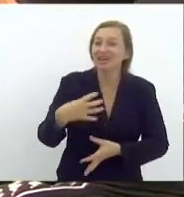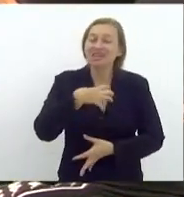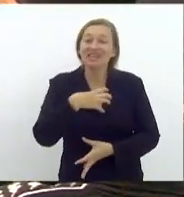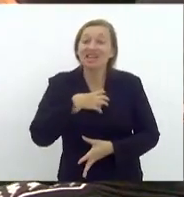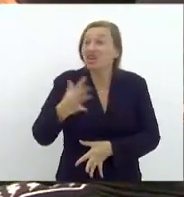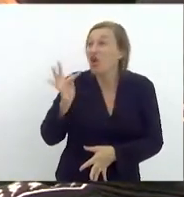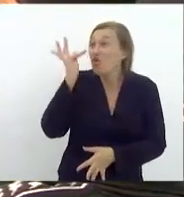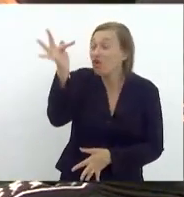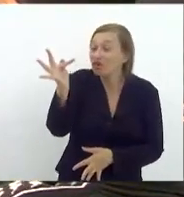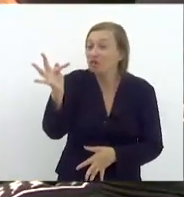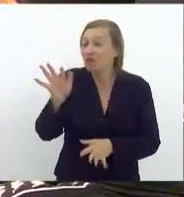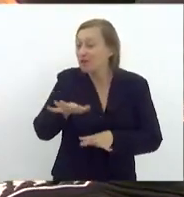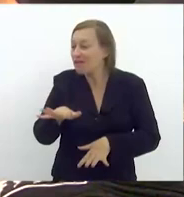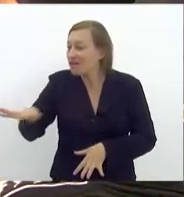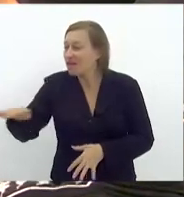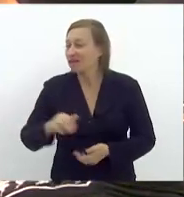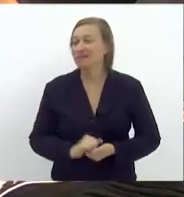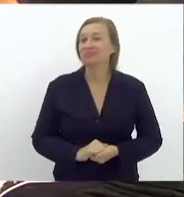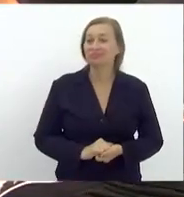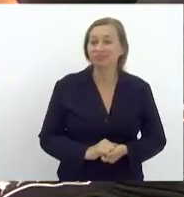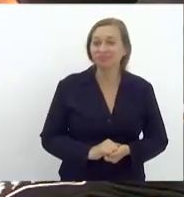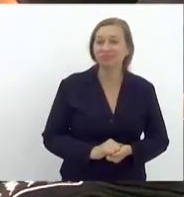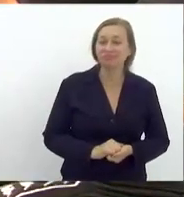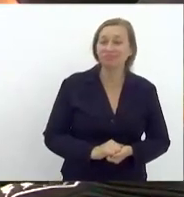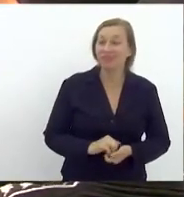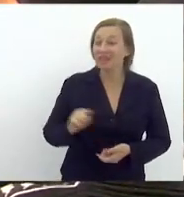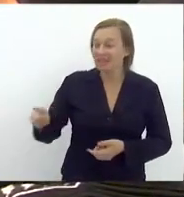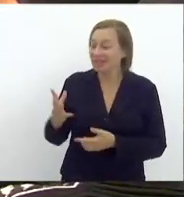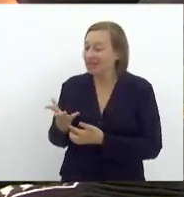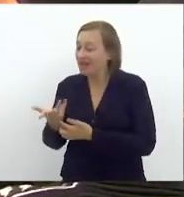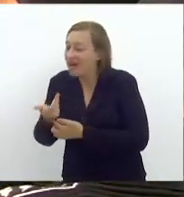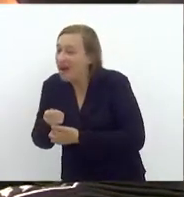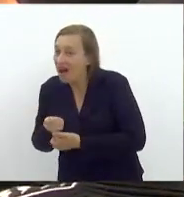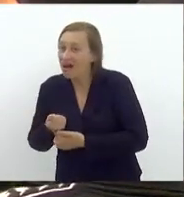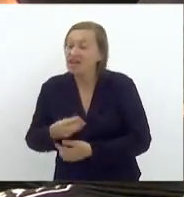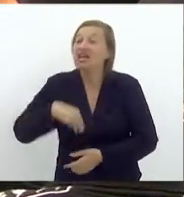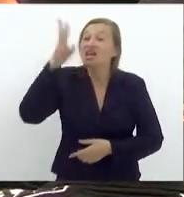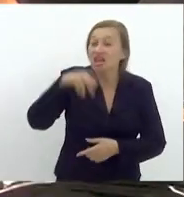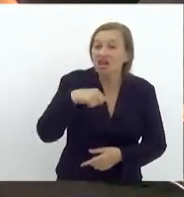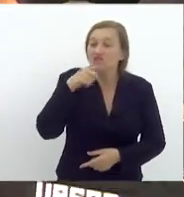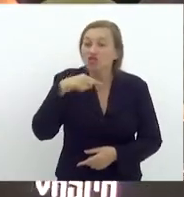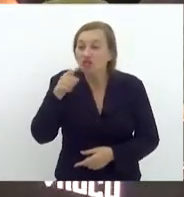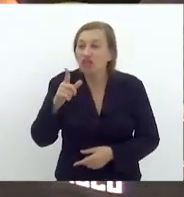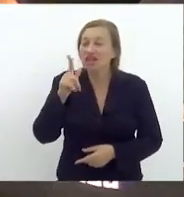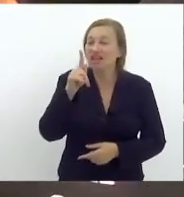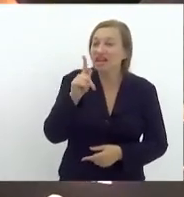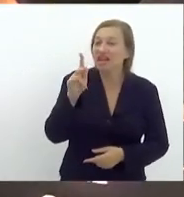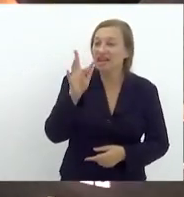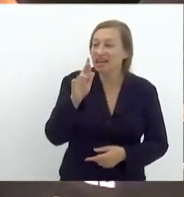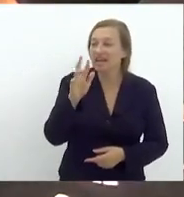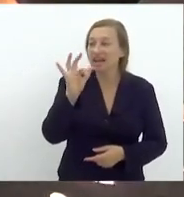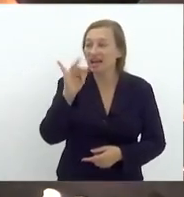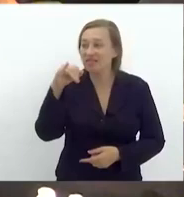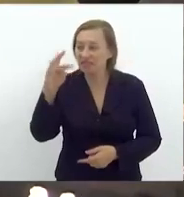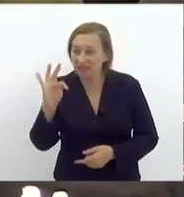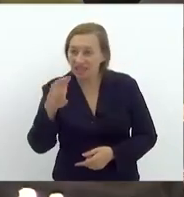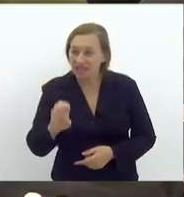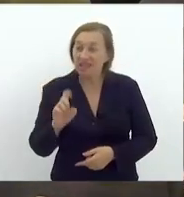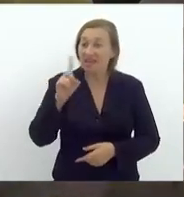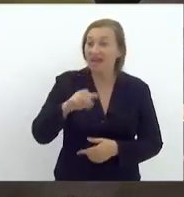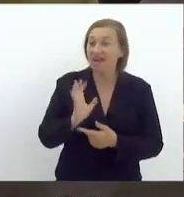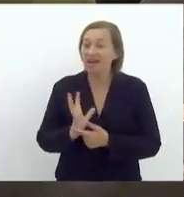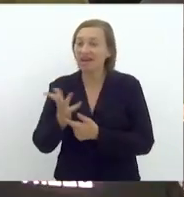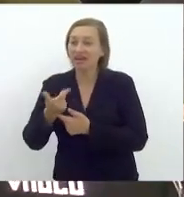de futuro para Periferia isso aqui é a arte para Quem duvida a grafite é arte para Quem duvida me boy Miguel